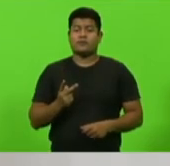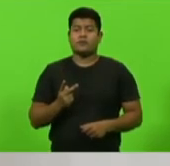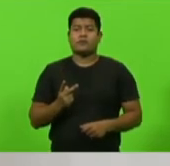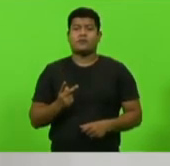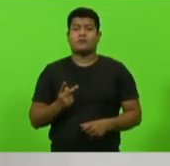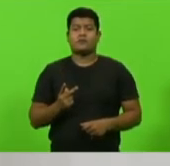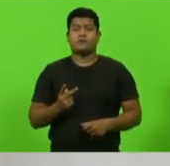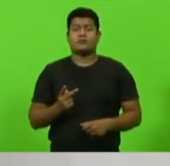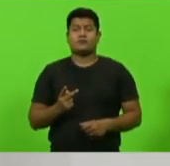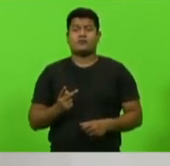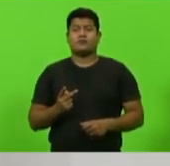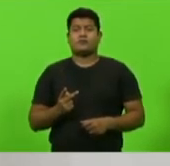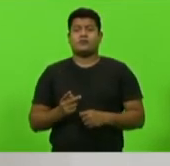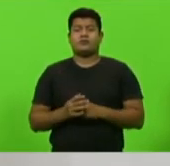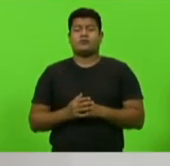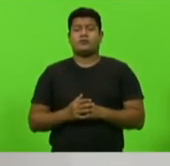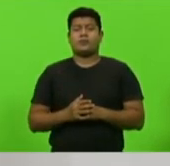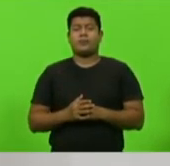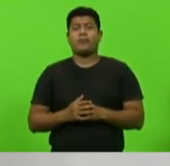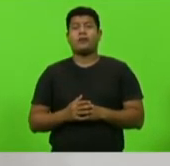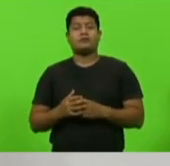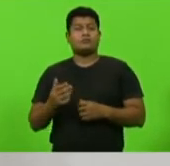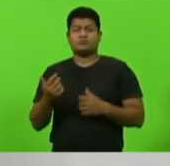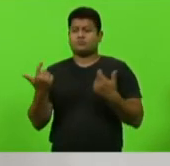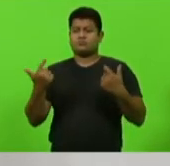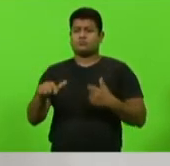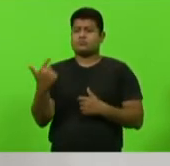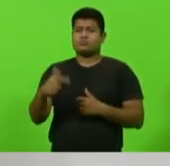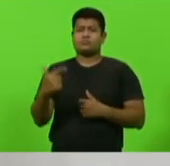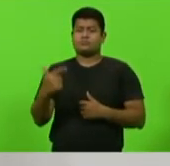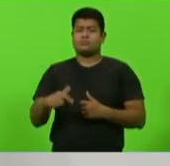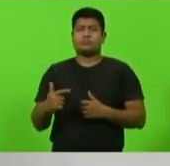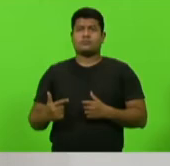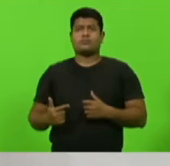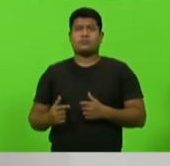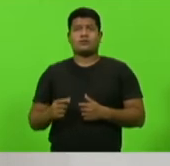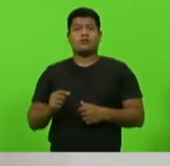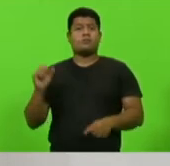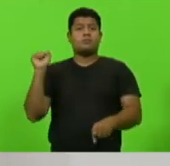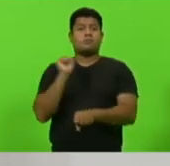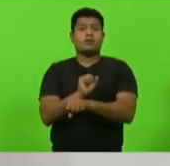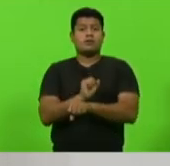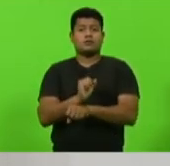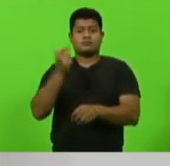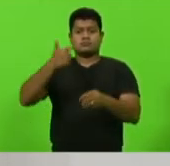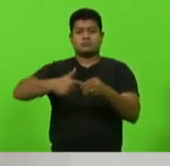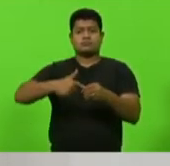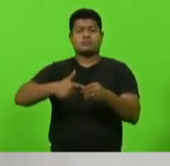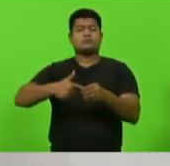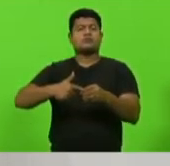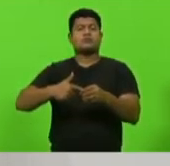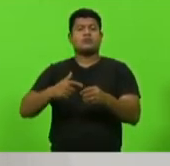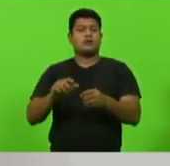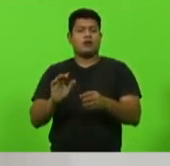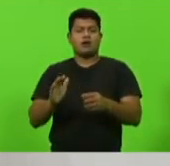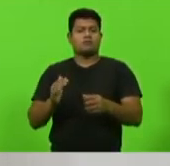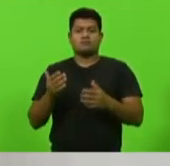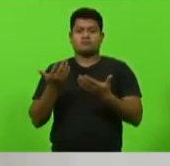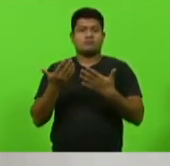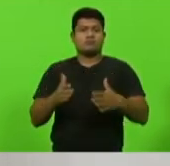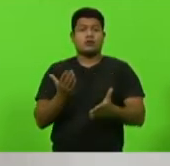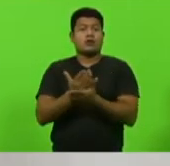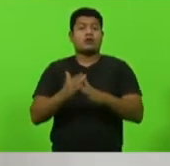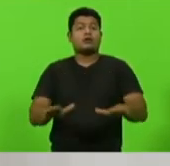não forneço. E aí, como é que você vai fazer? Para sem combustível aqui um dia, só para ver o que acontece. Transporte coletivo, você não vai poder ir para